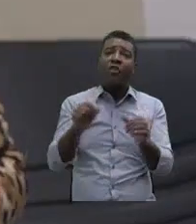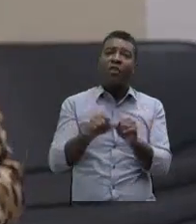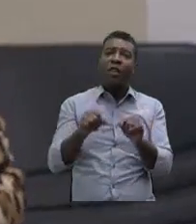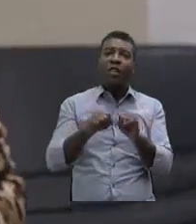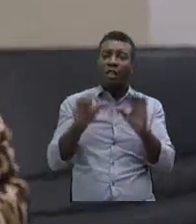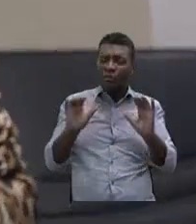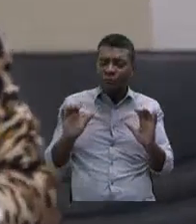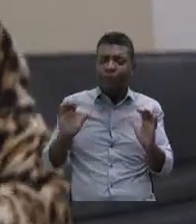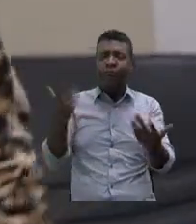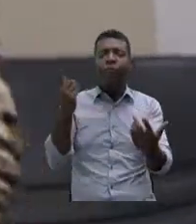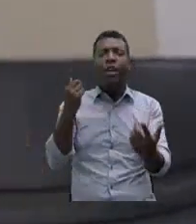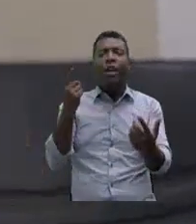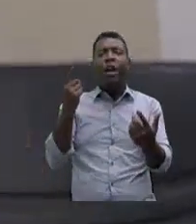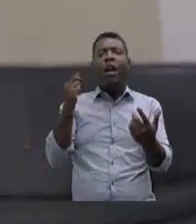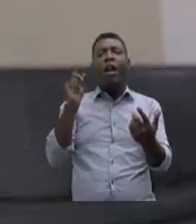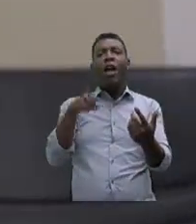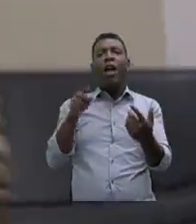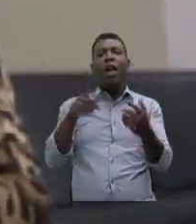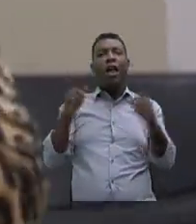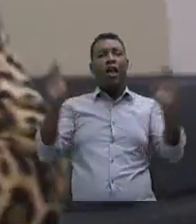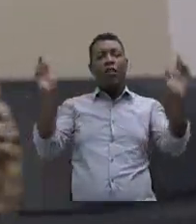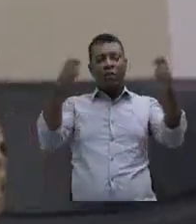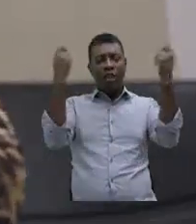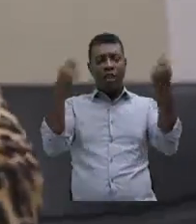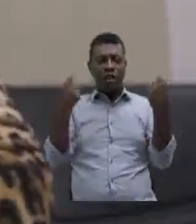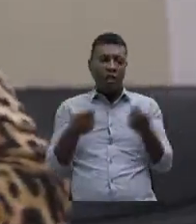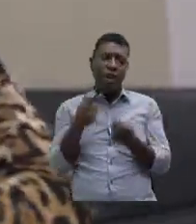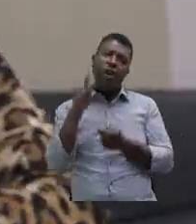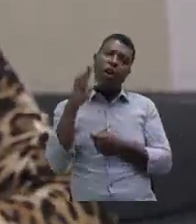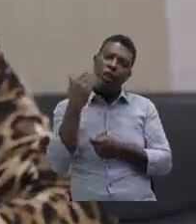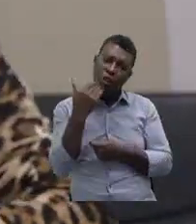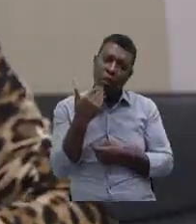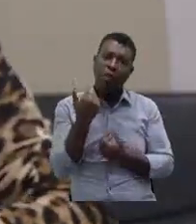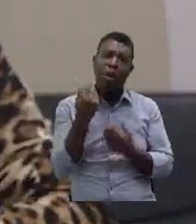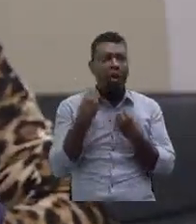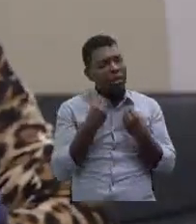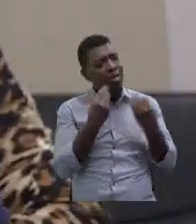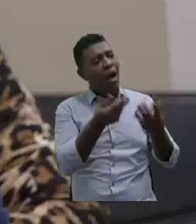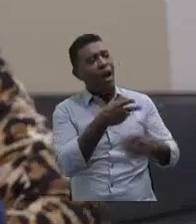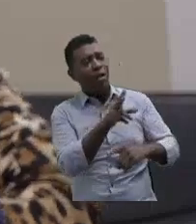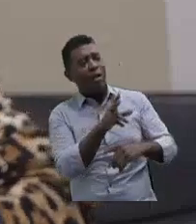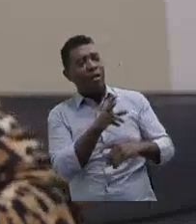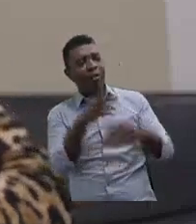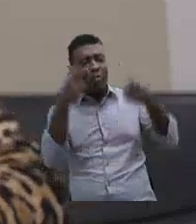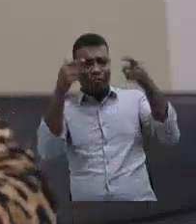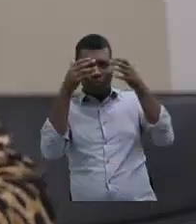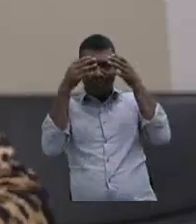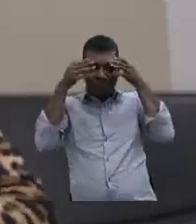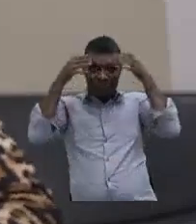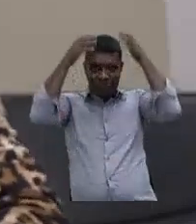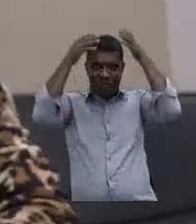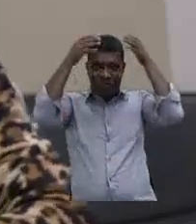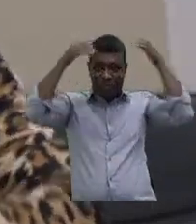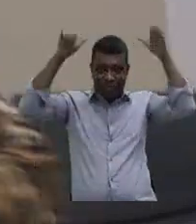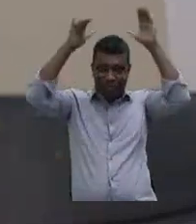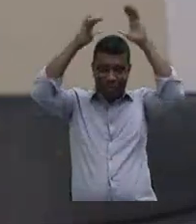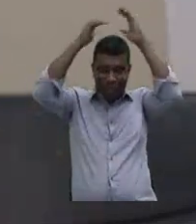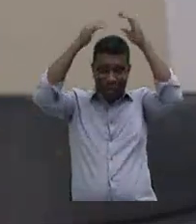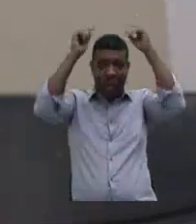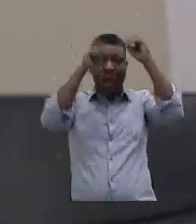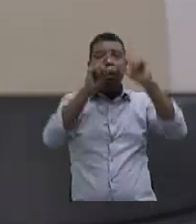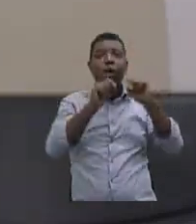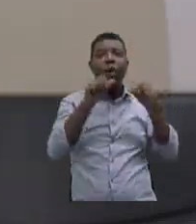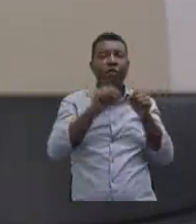festivais de gastronomia por todo o estado de Minas Gerais e formar os chefes para que, por exemplo, faça o primeiro prato, o